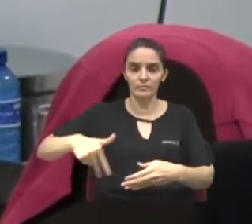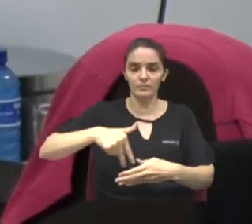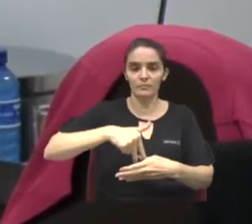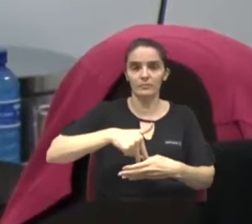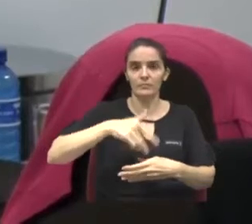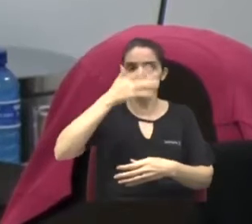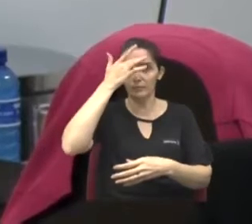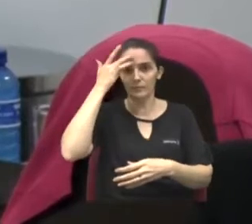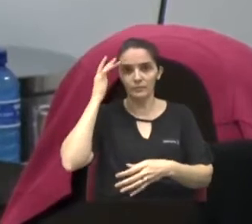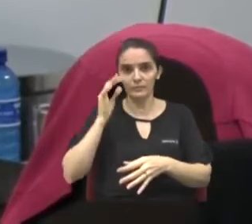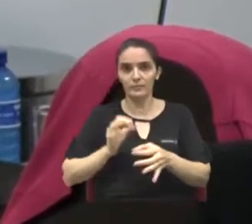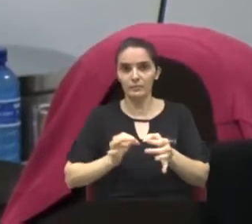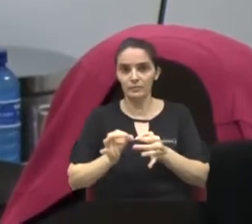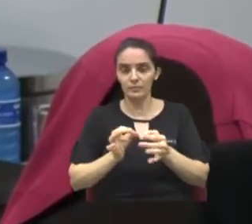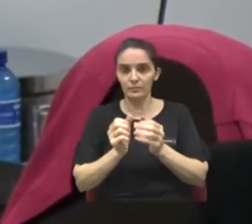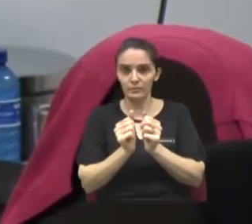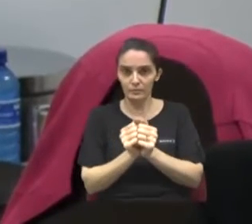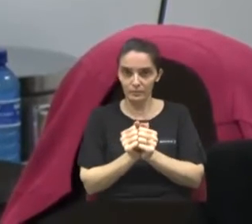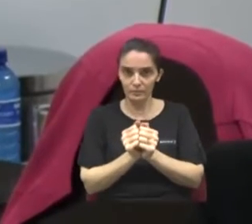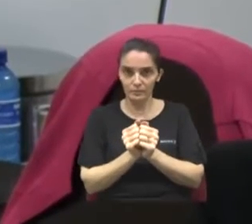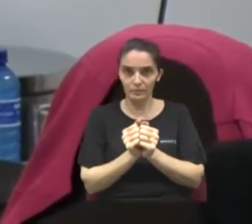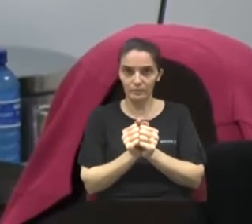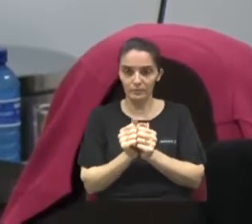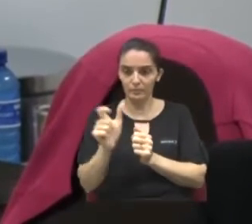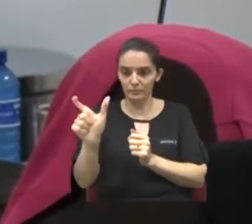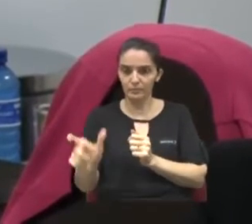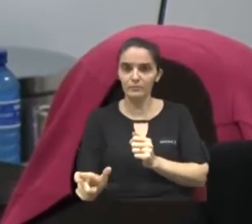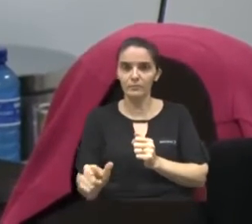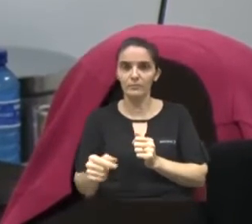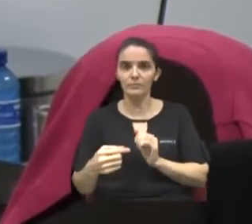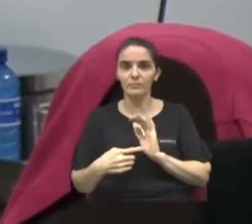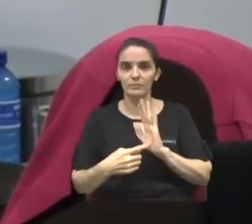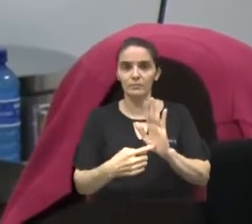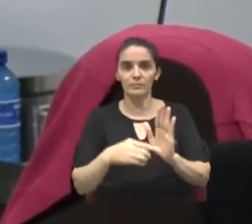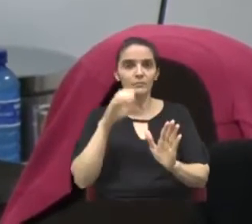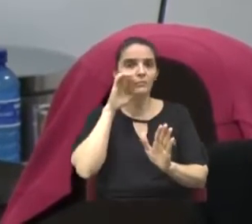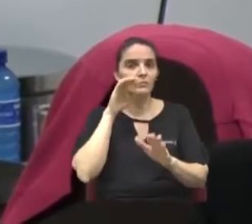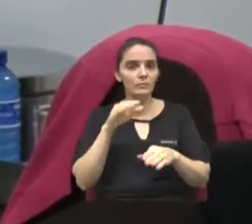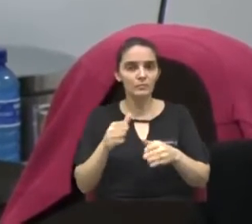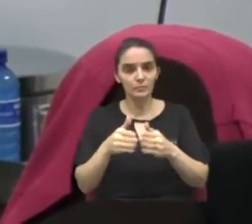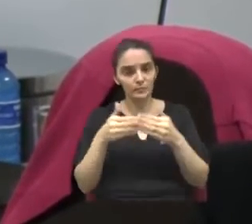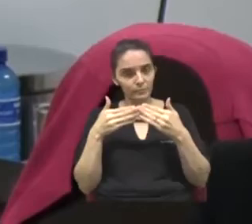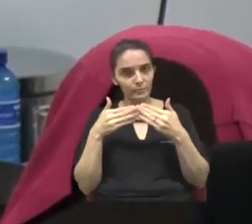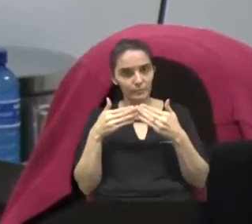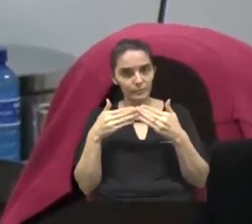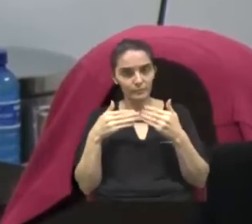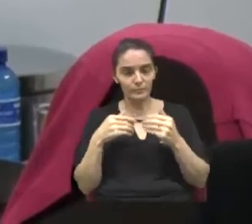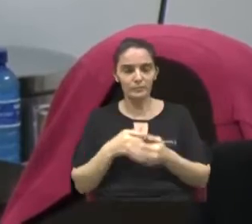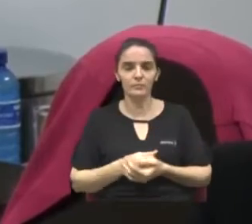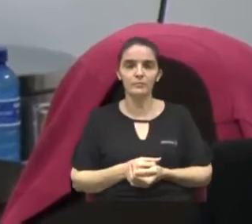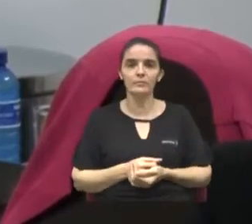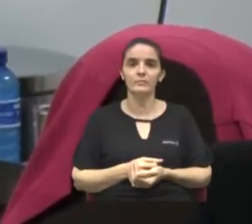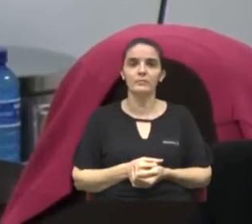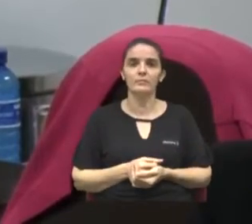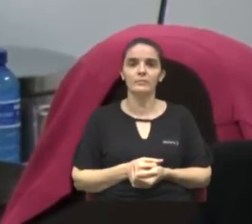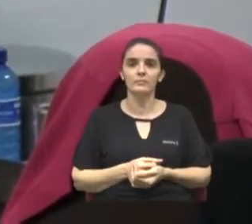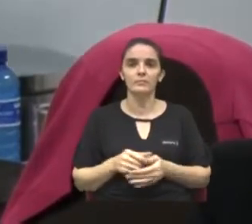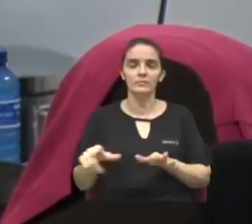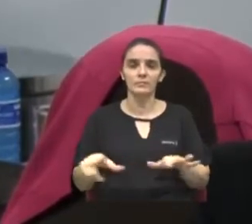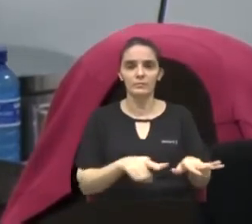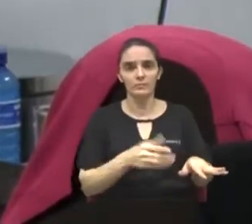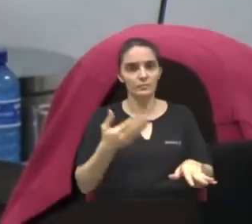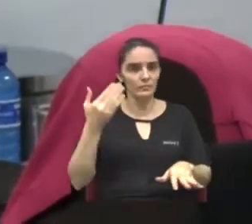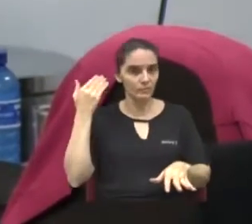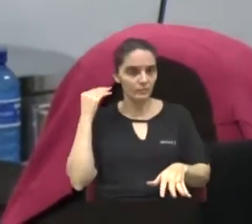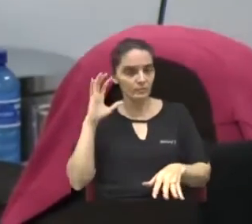que está com um projeto, que fez junto com a doutora Nilce, que era para destinar a mim, por favor, me procure, porque eu não sei quem é. Na semana passada